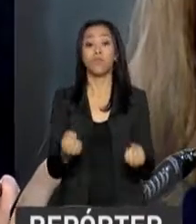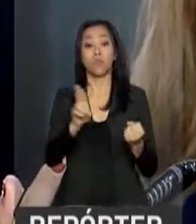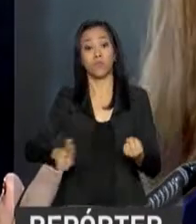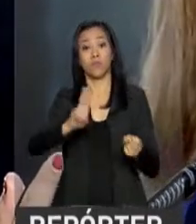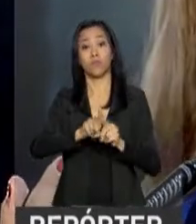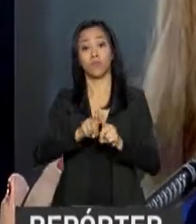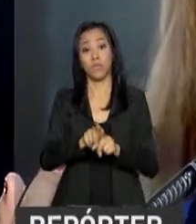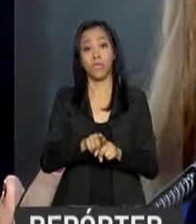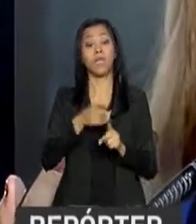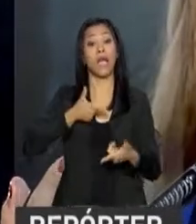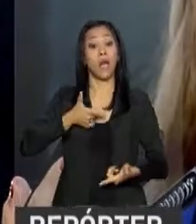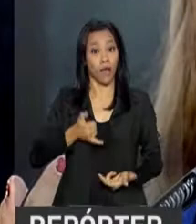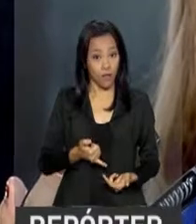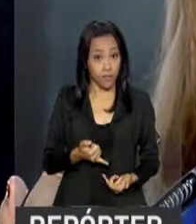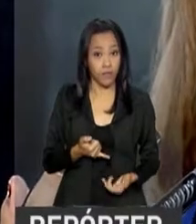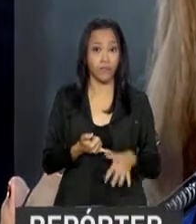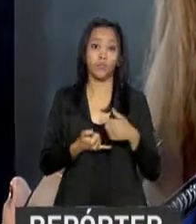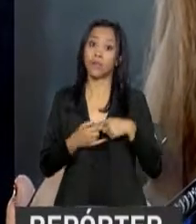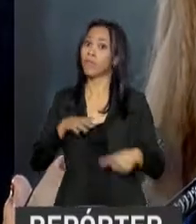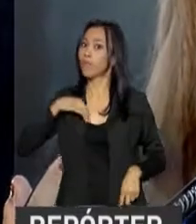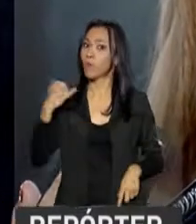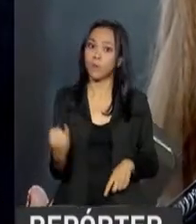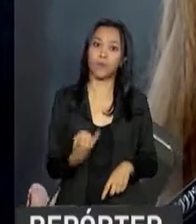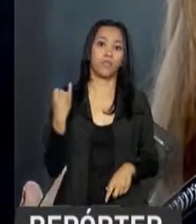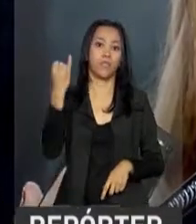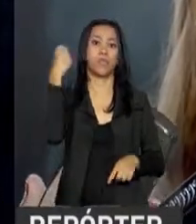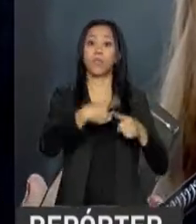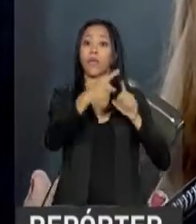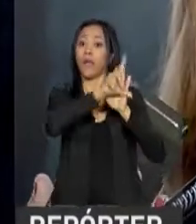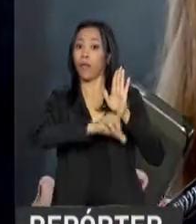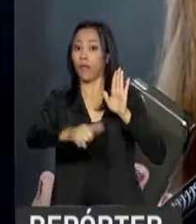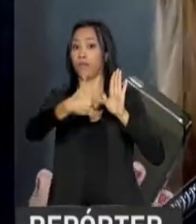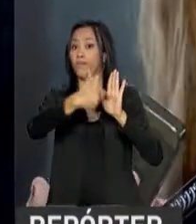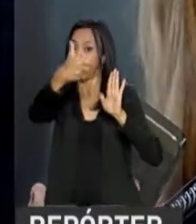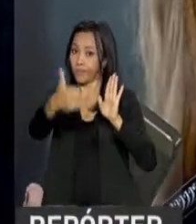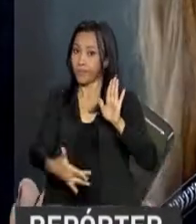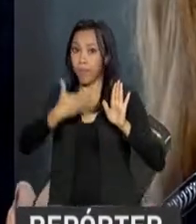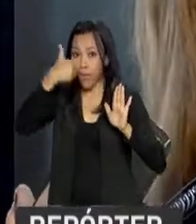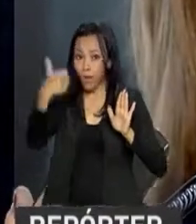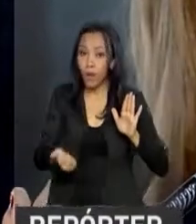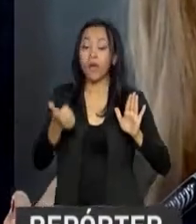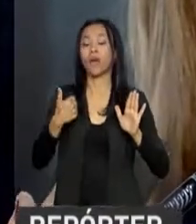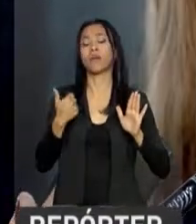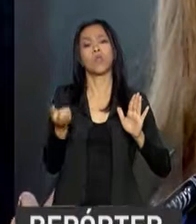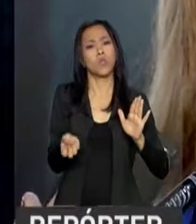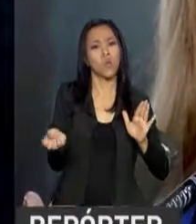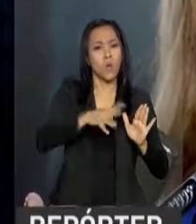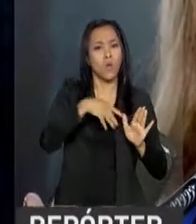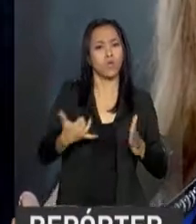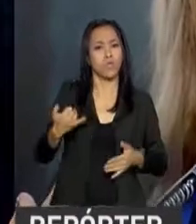para armamentos é importante que dentro daquilo que a lei estabelece que melhore as condições de armamento preventivo